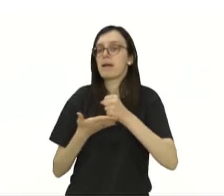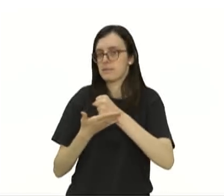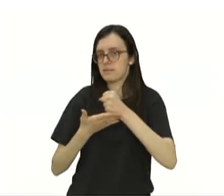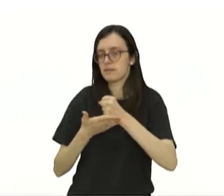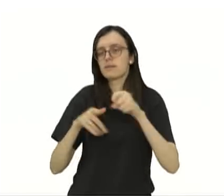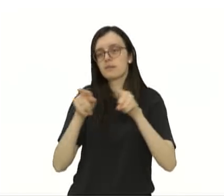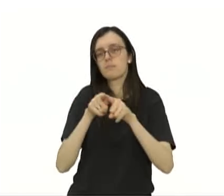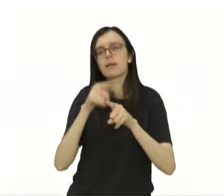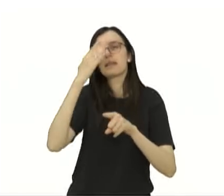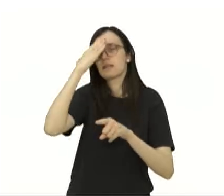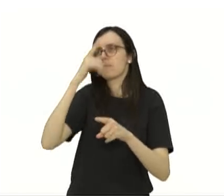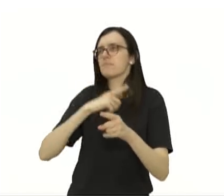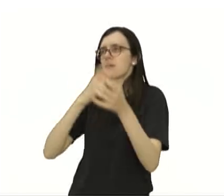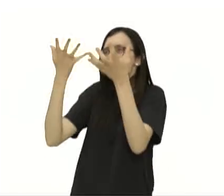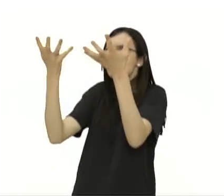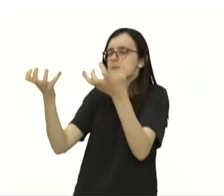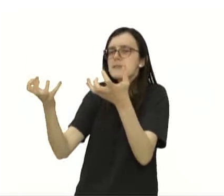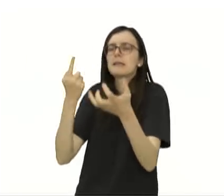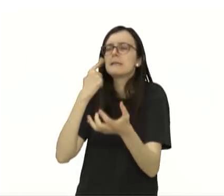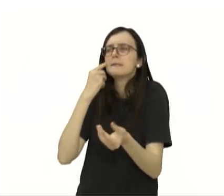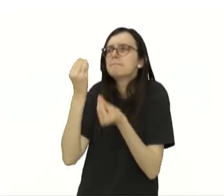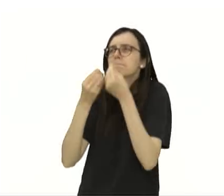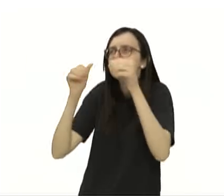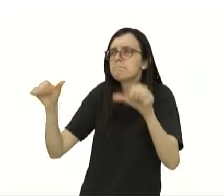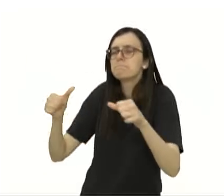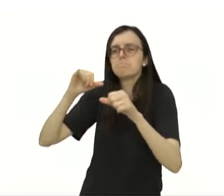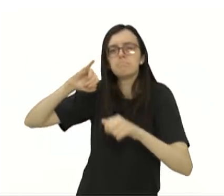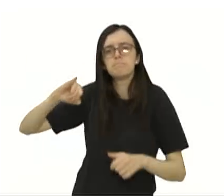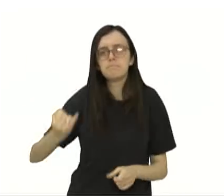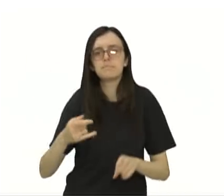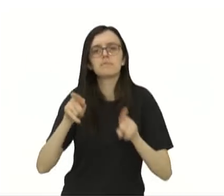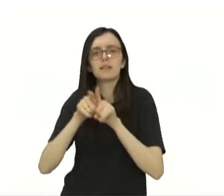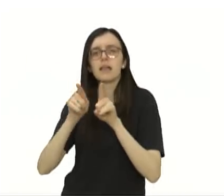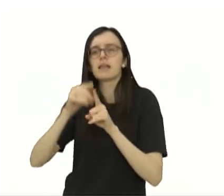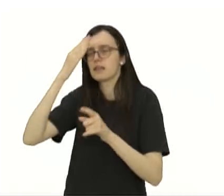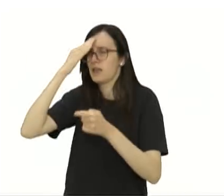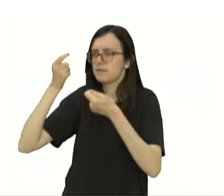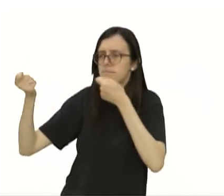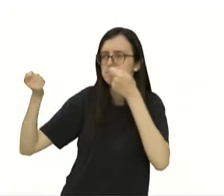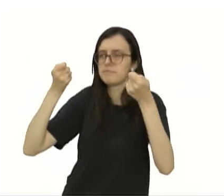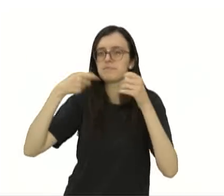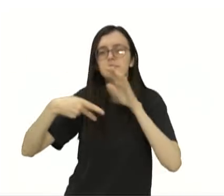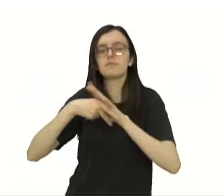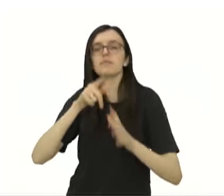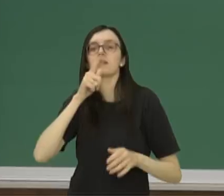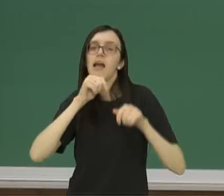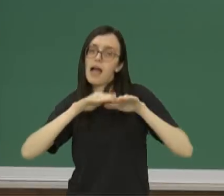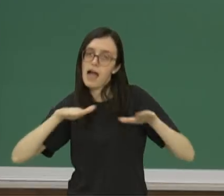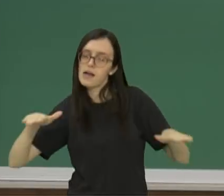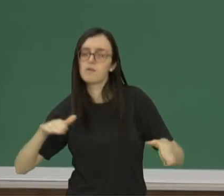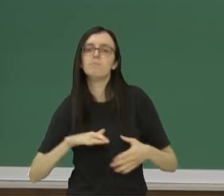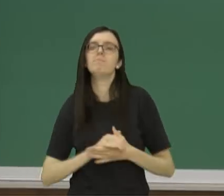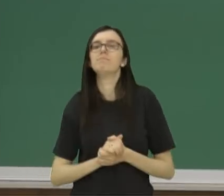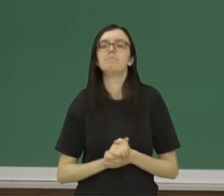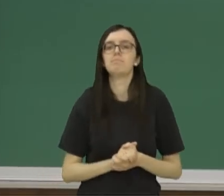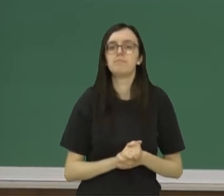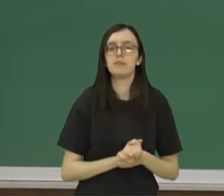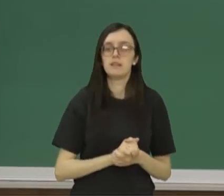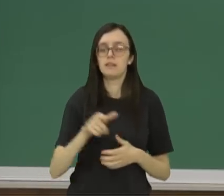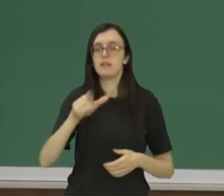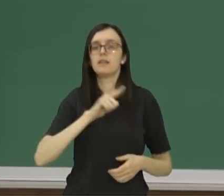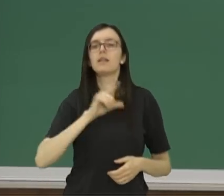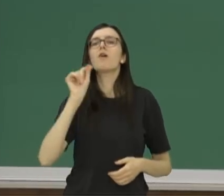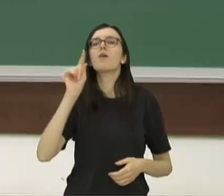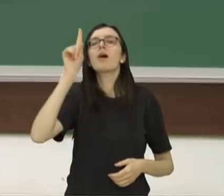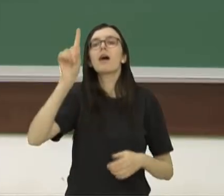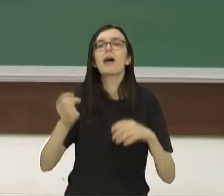a seca, infraestrutura, aproveitamento e gestão integrada dos recursos hídricos, né? Então, ali existe